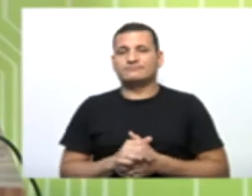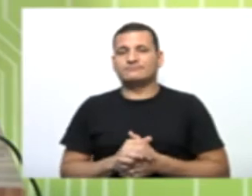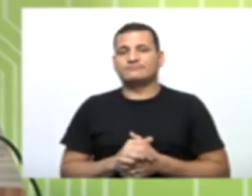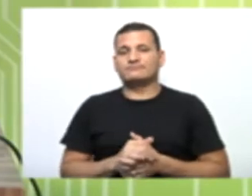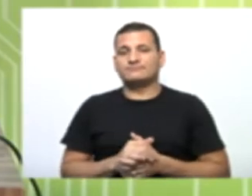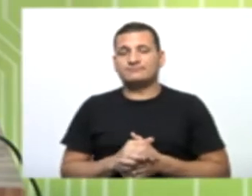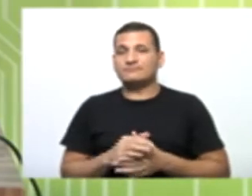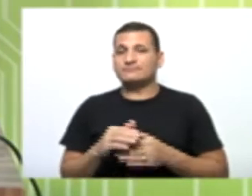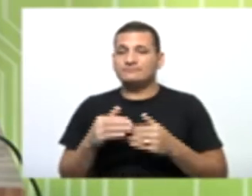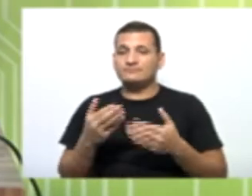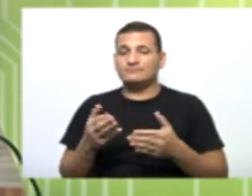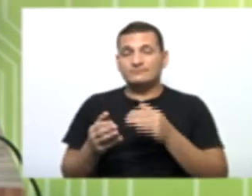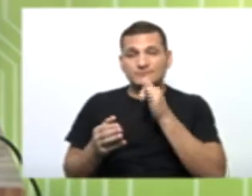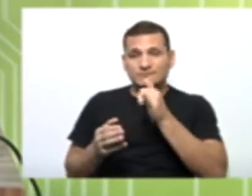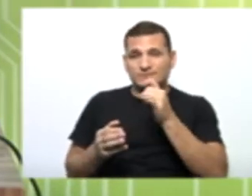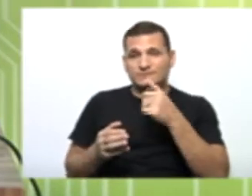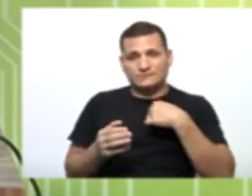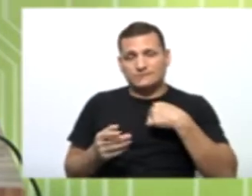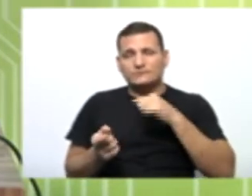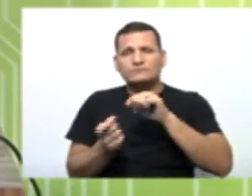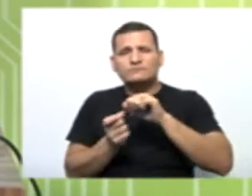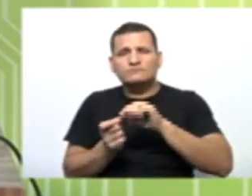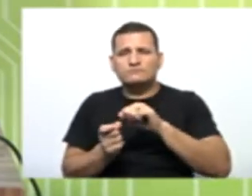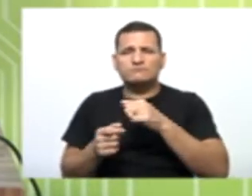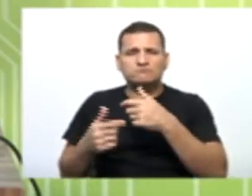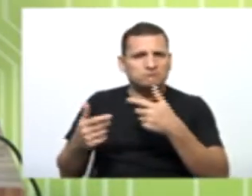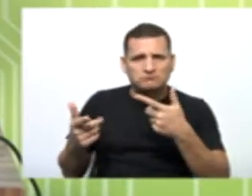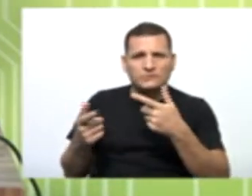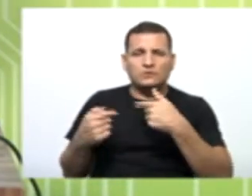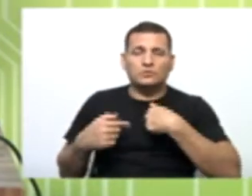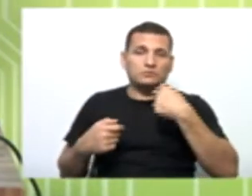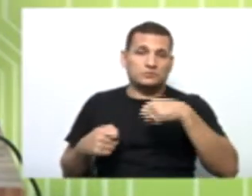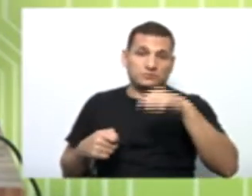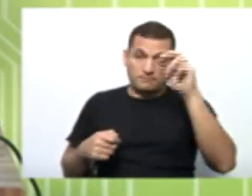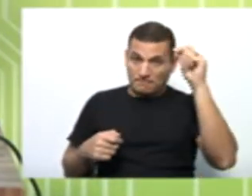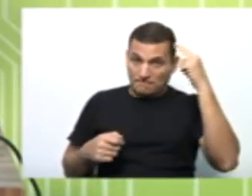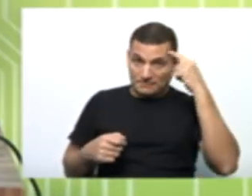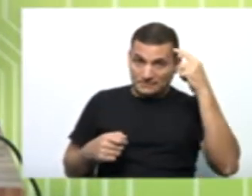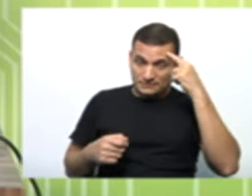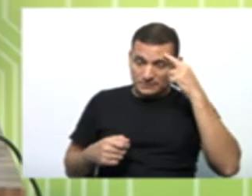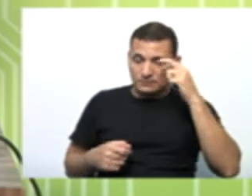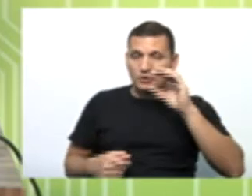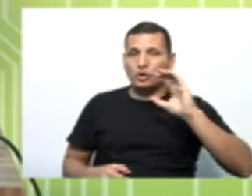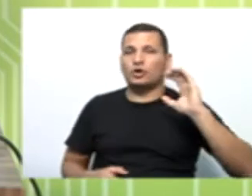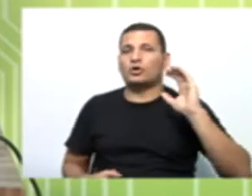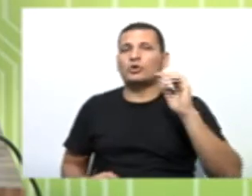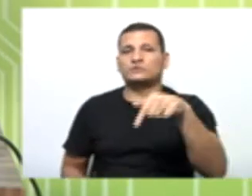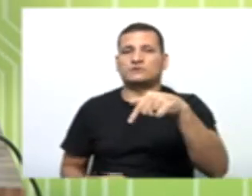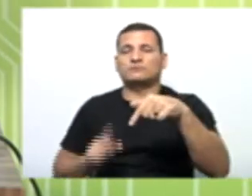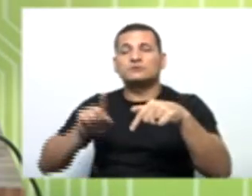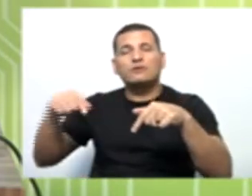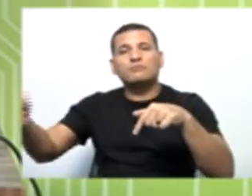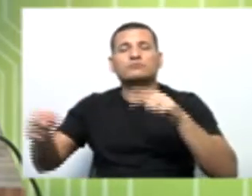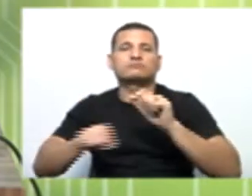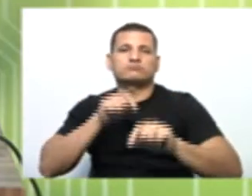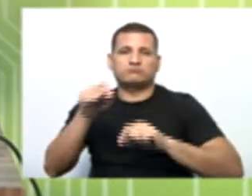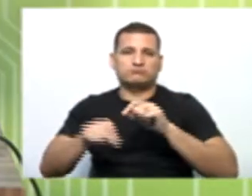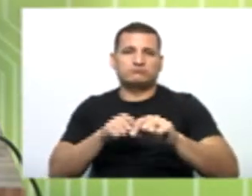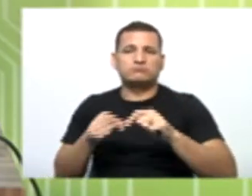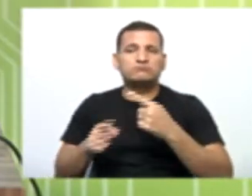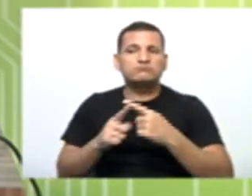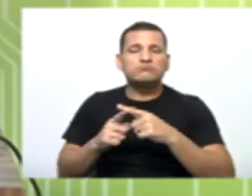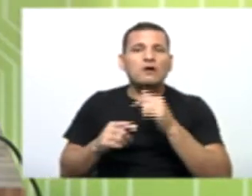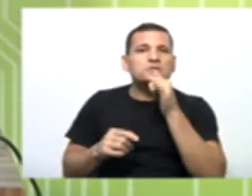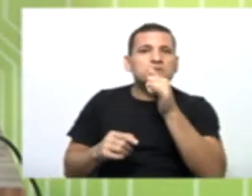que se eu vou fazer algo, eu tenho que pensar muito nas consequências daquilo que eu vou fazer, né, para que eu não responda por